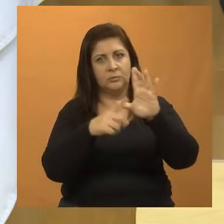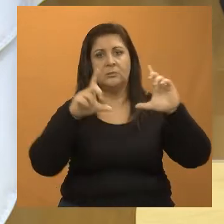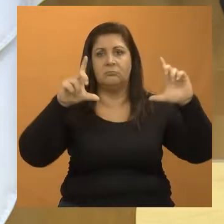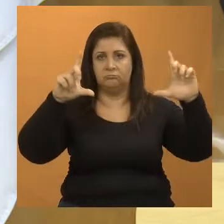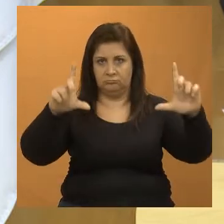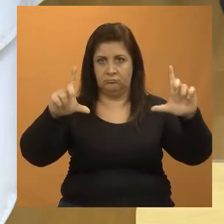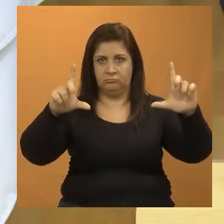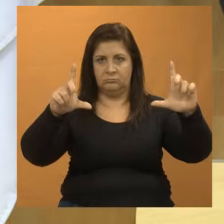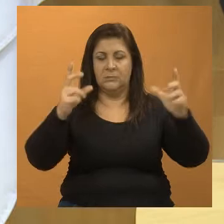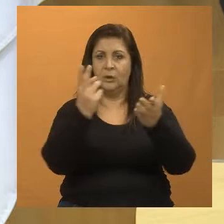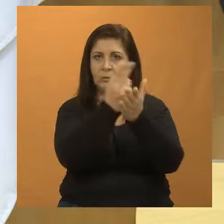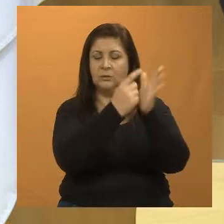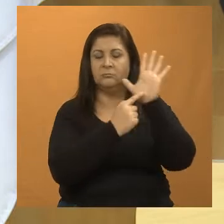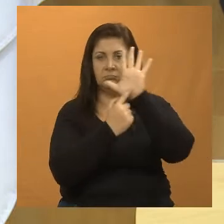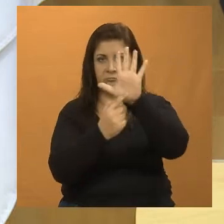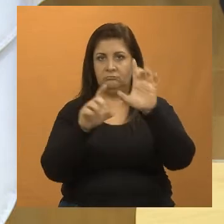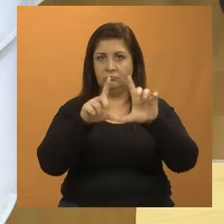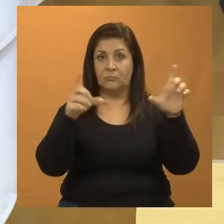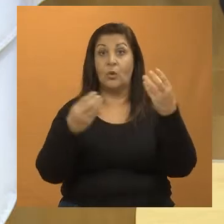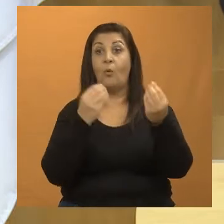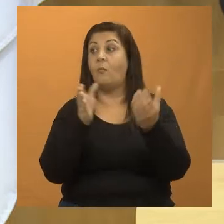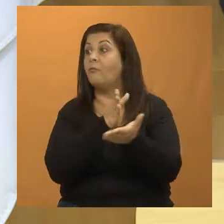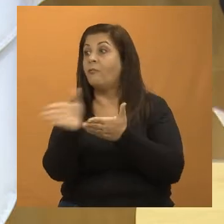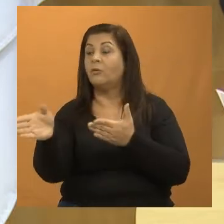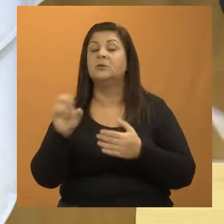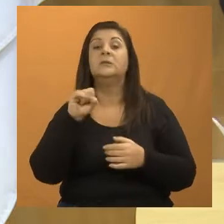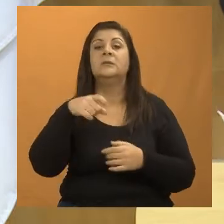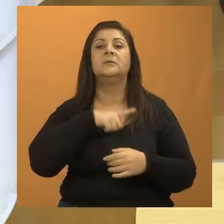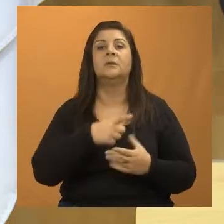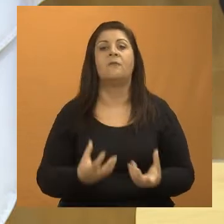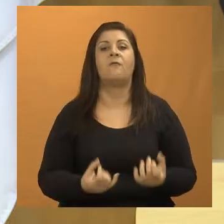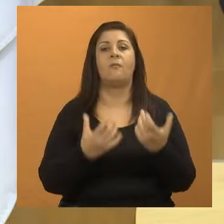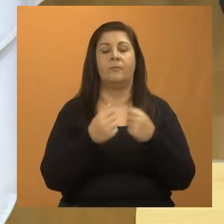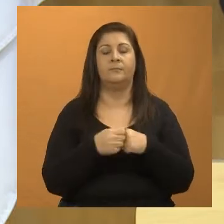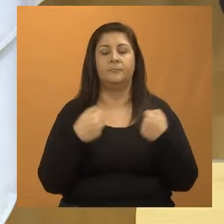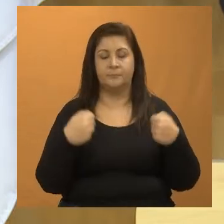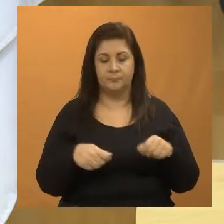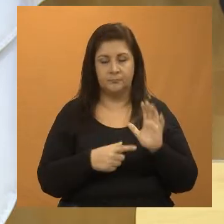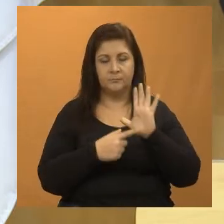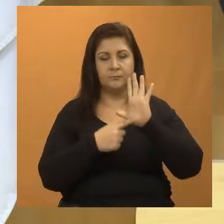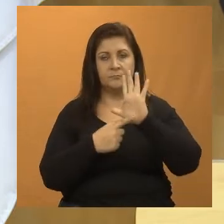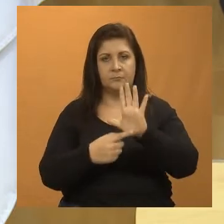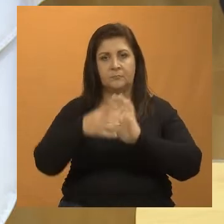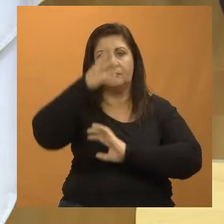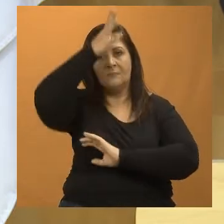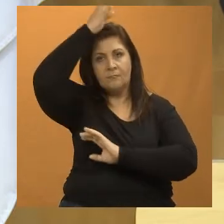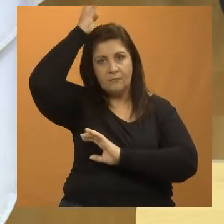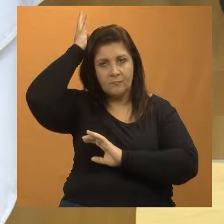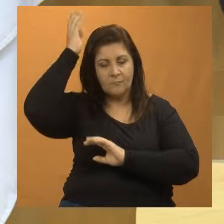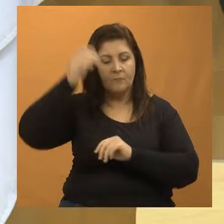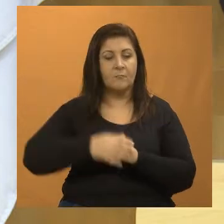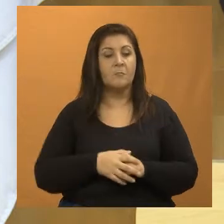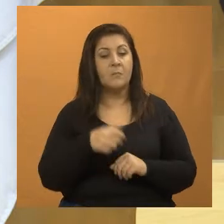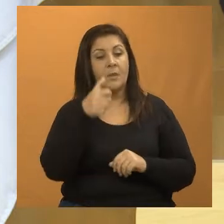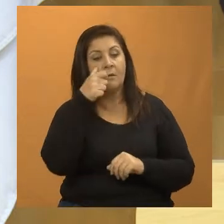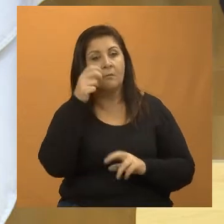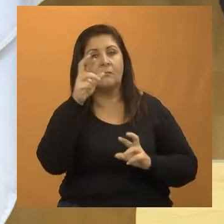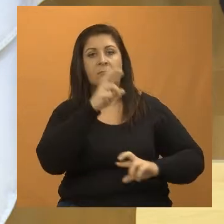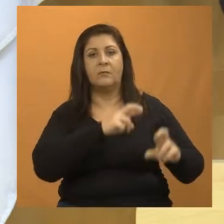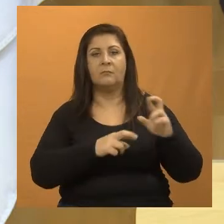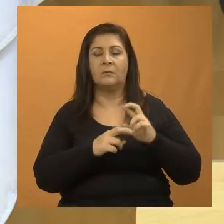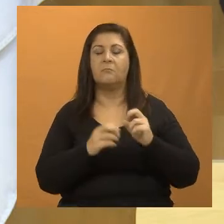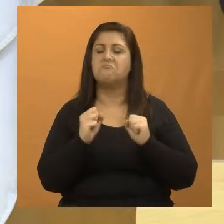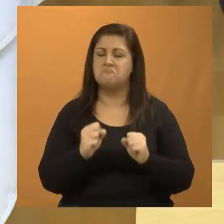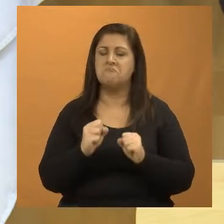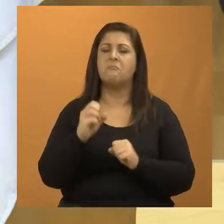os munícipes futuramente. E esse projeto nós temos que apresentar ao bombeiro, o bombeiro verifica e dá